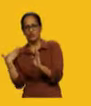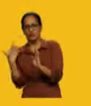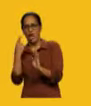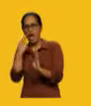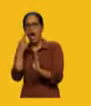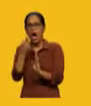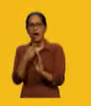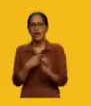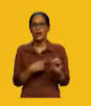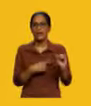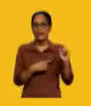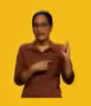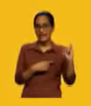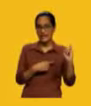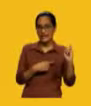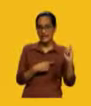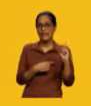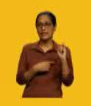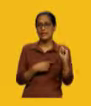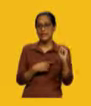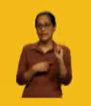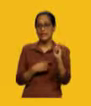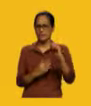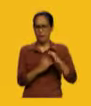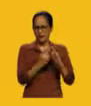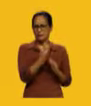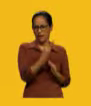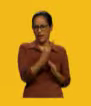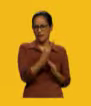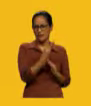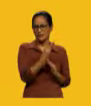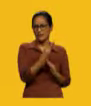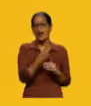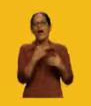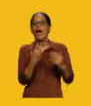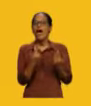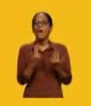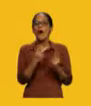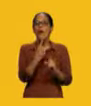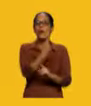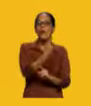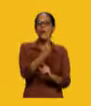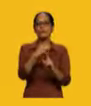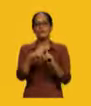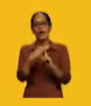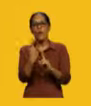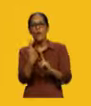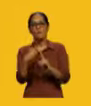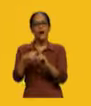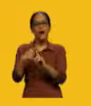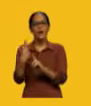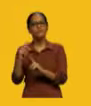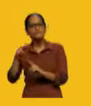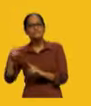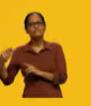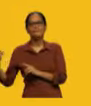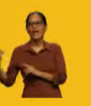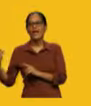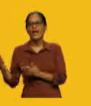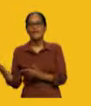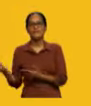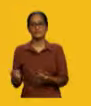ou seja, o I pode repetir 3 vezes, eu vou ter um com mais um com mais um, que é três. Eu